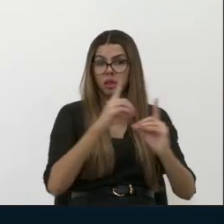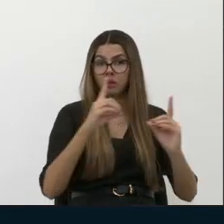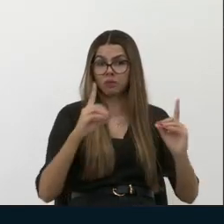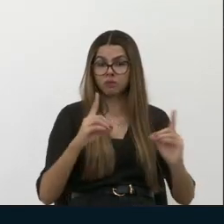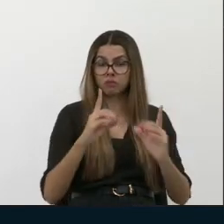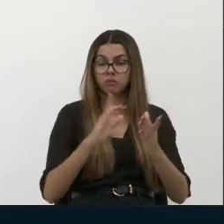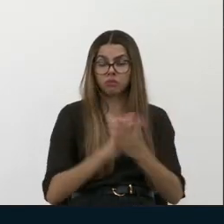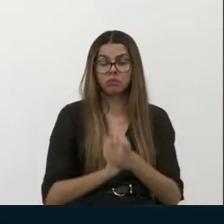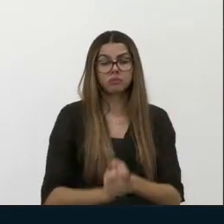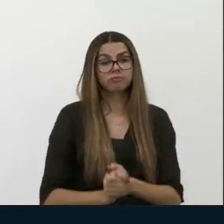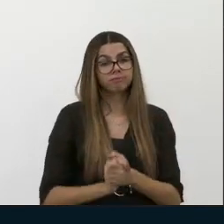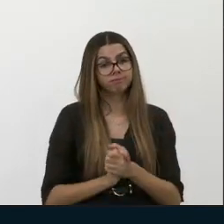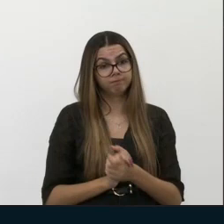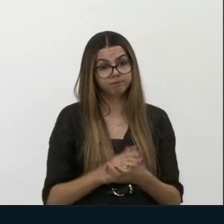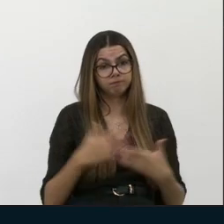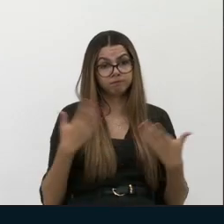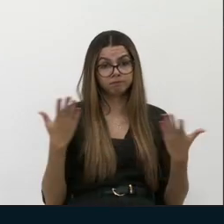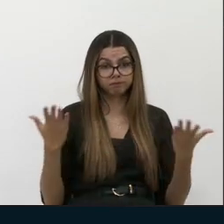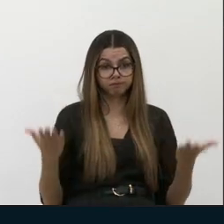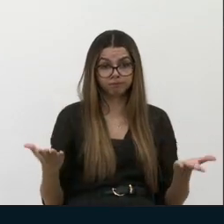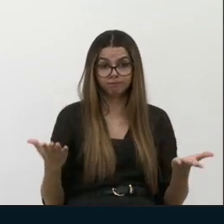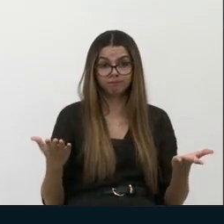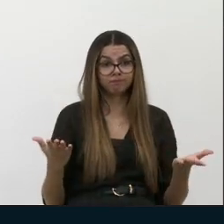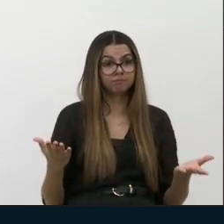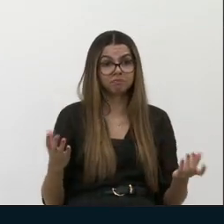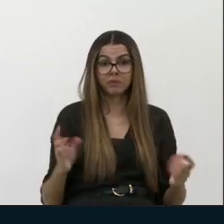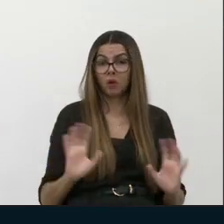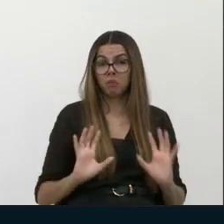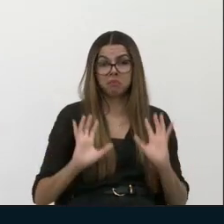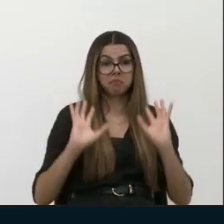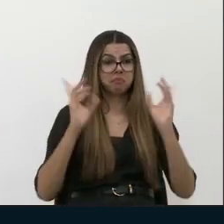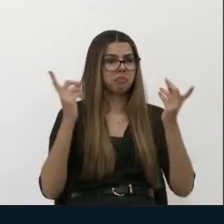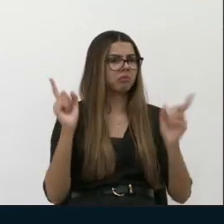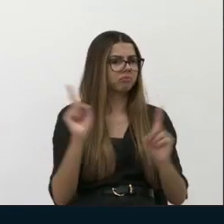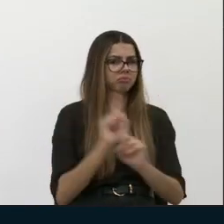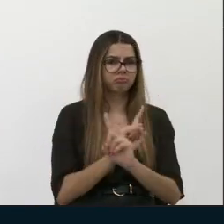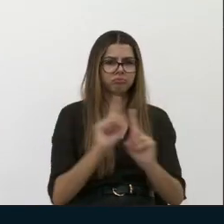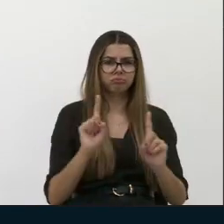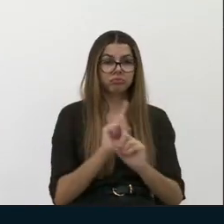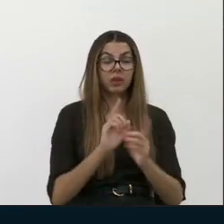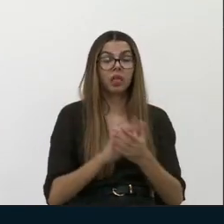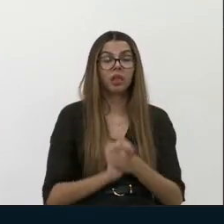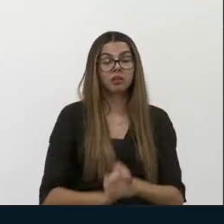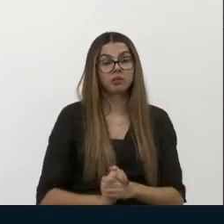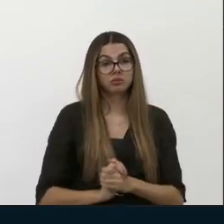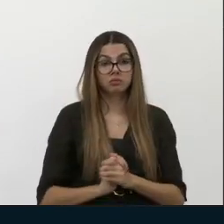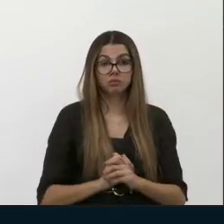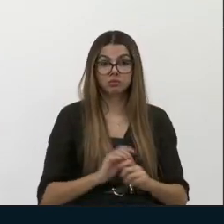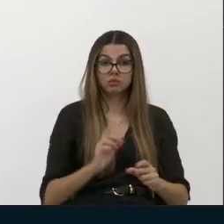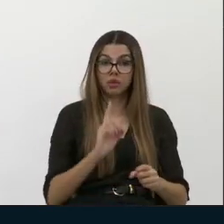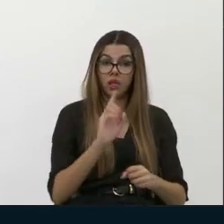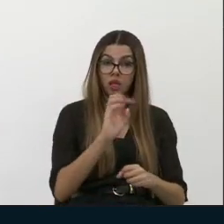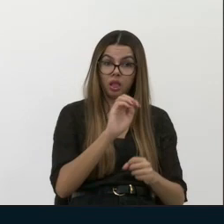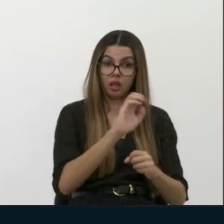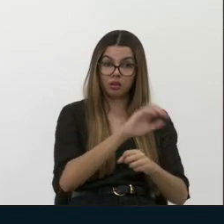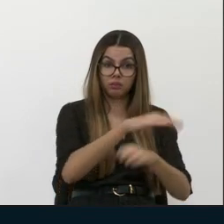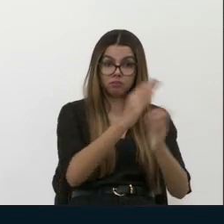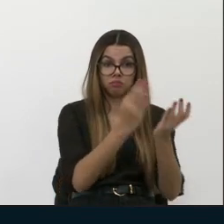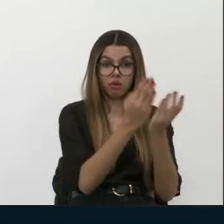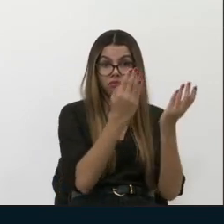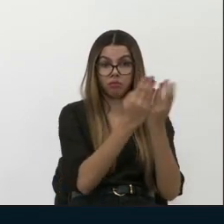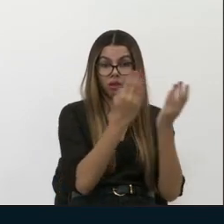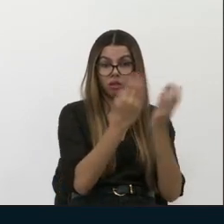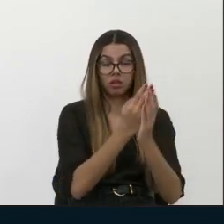dentro da cidade de Guarulhos. Então, nós não temos nada que comemorar, seja com relação ao Trevo de Bom Sucesso e seja com relação